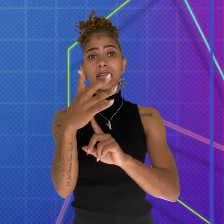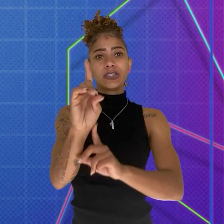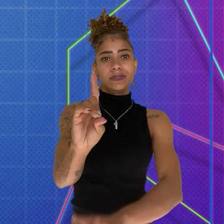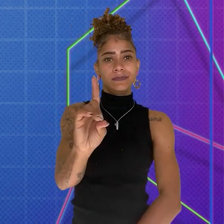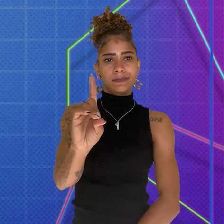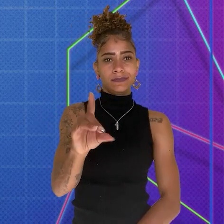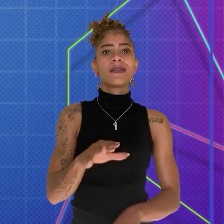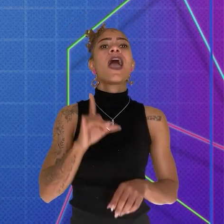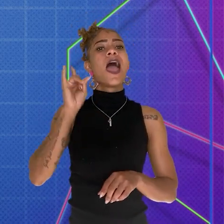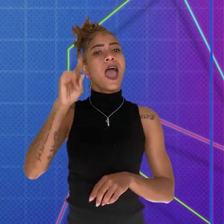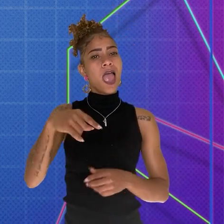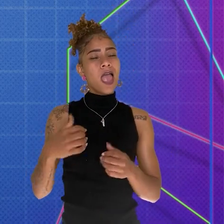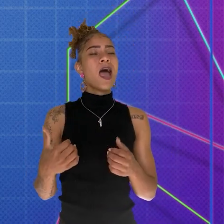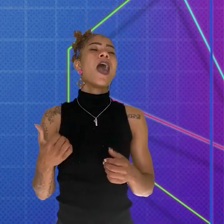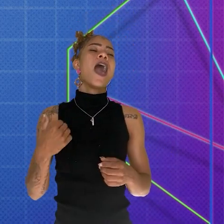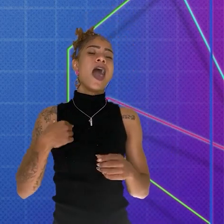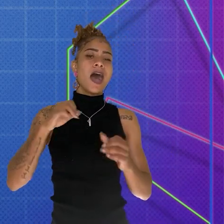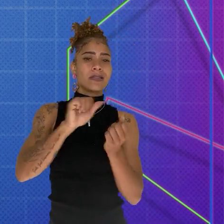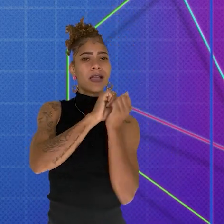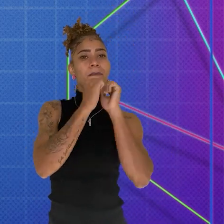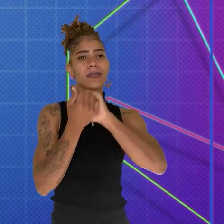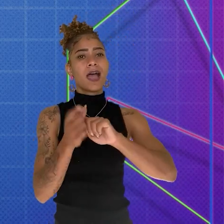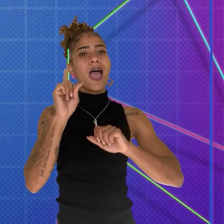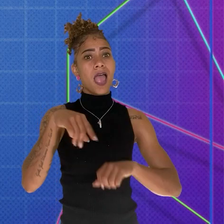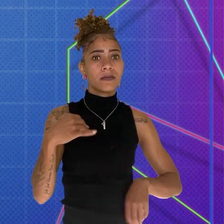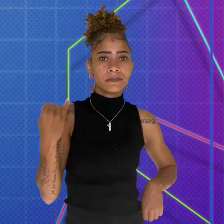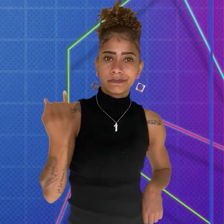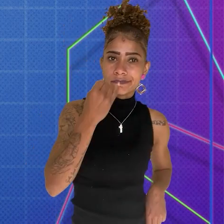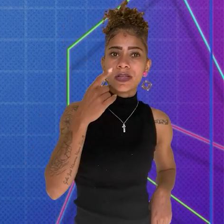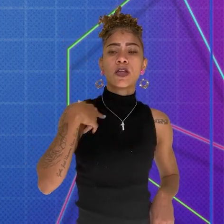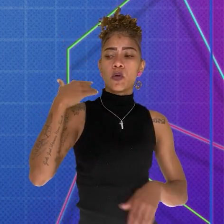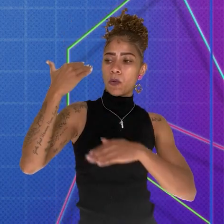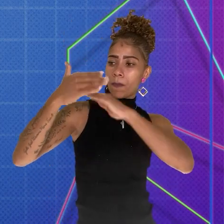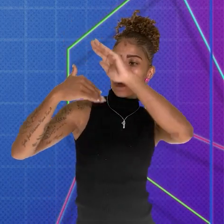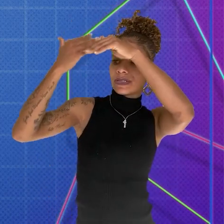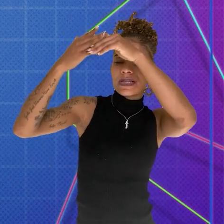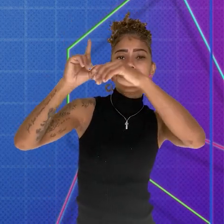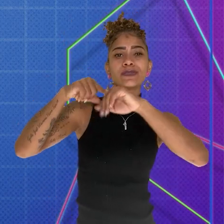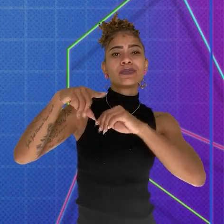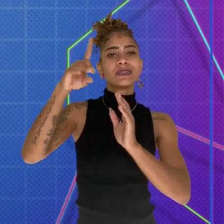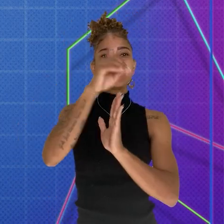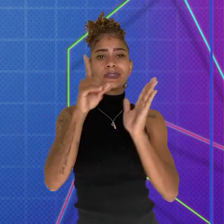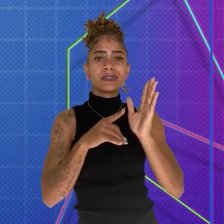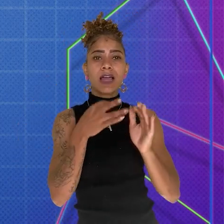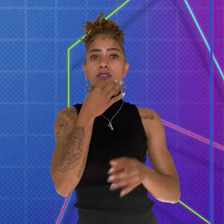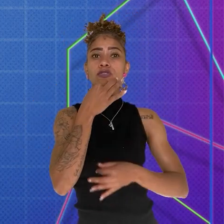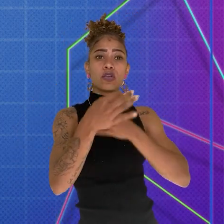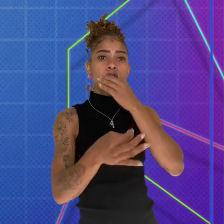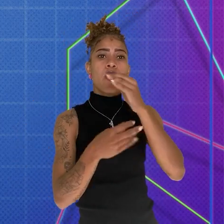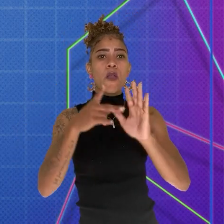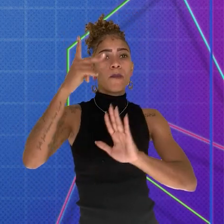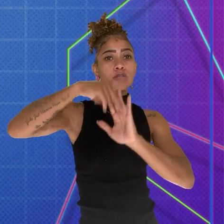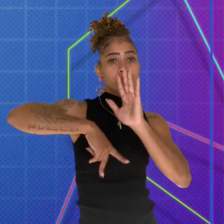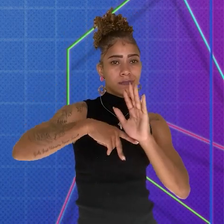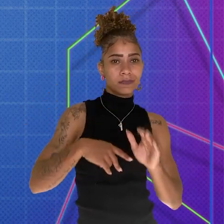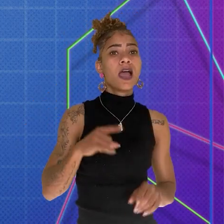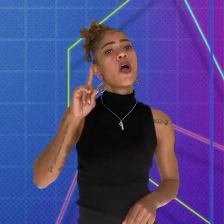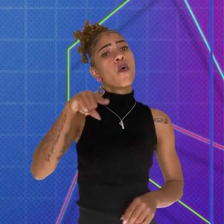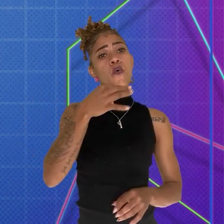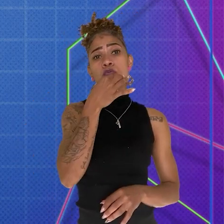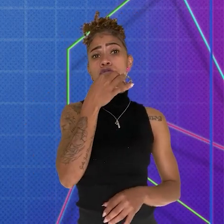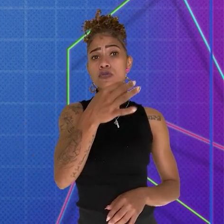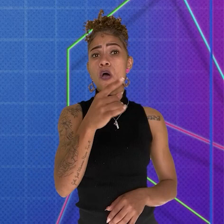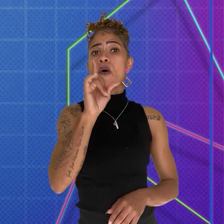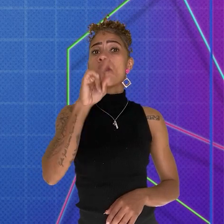o som binaural. Ajustar o volume é outra etapa importante no processo de design sonoro para os objetos em jogo.